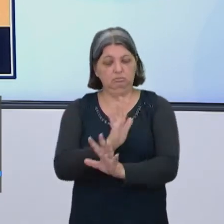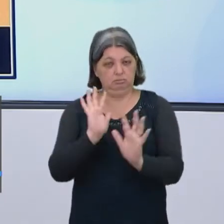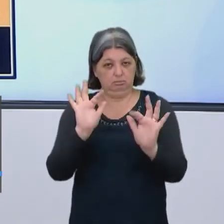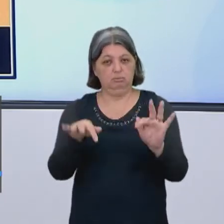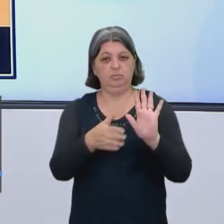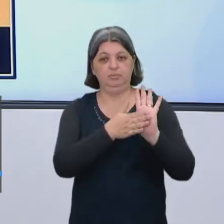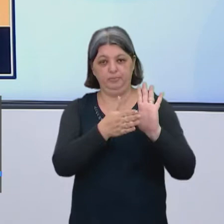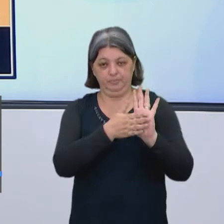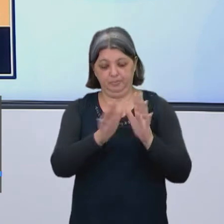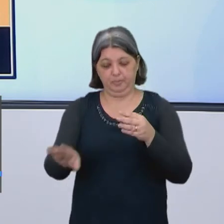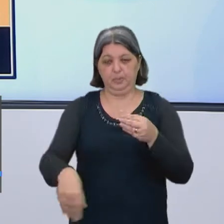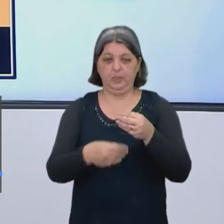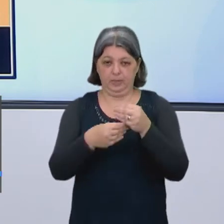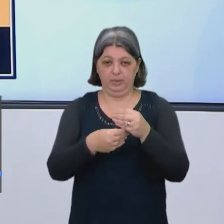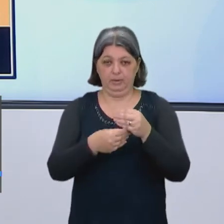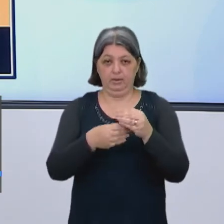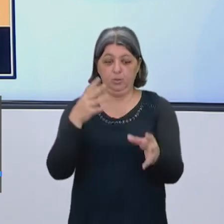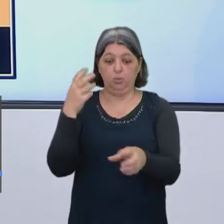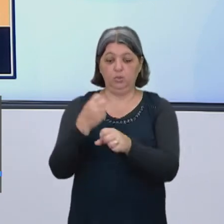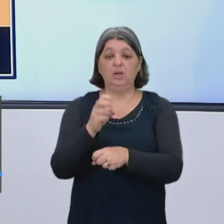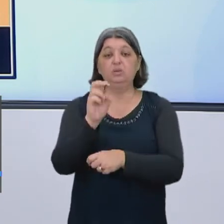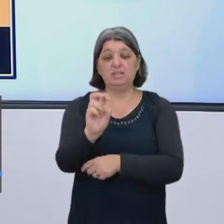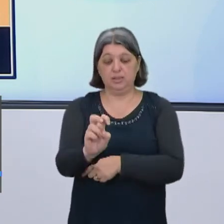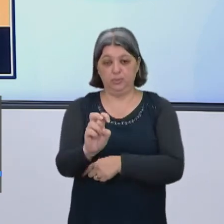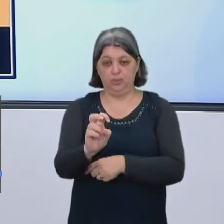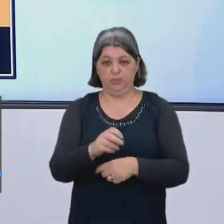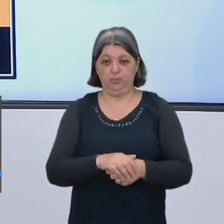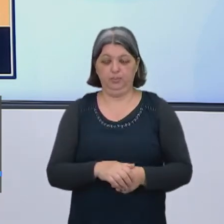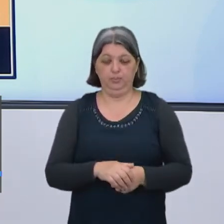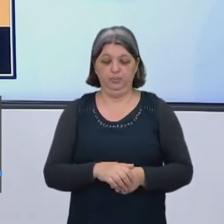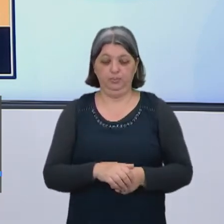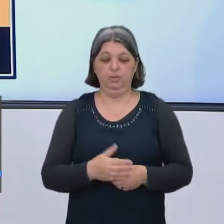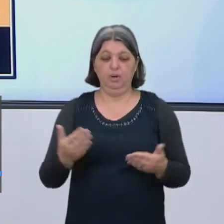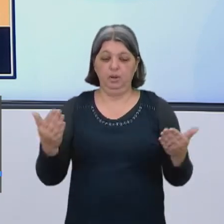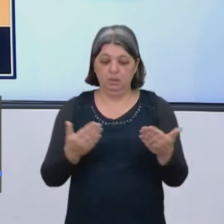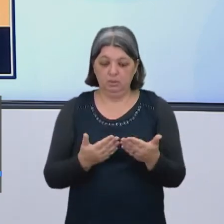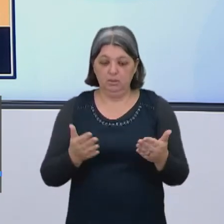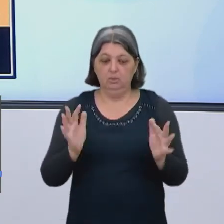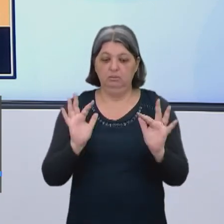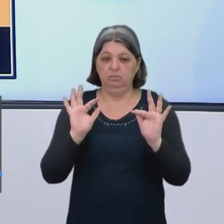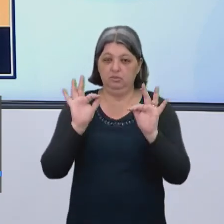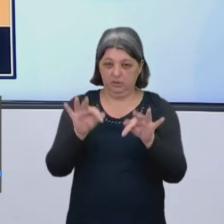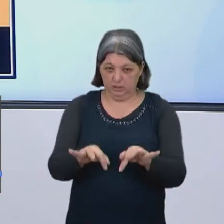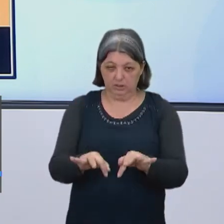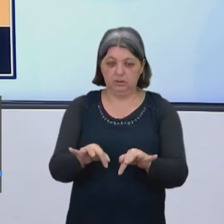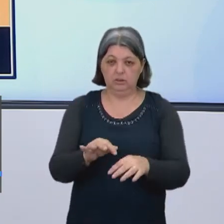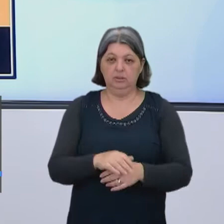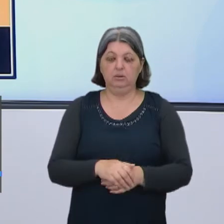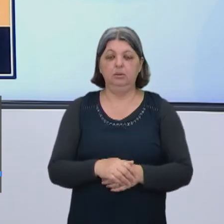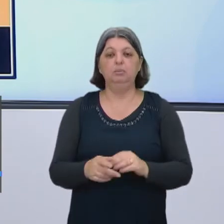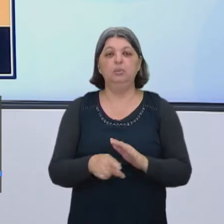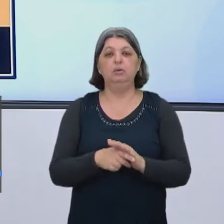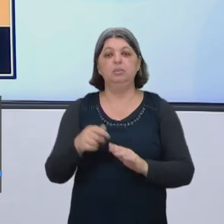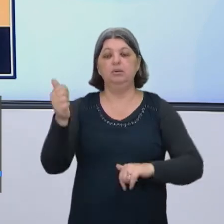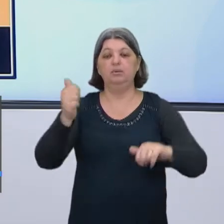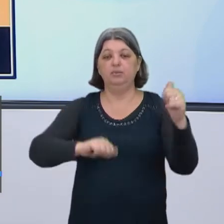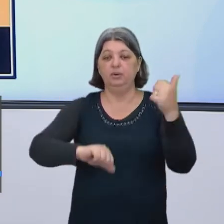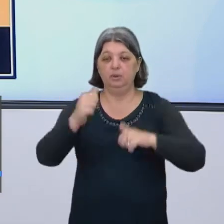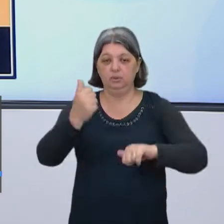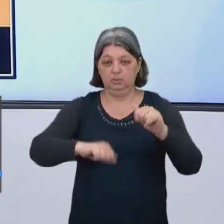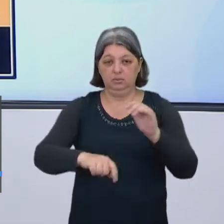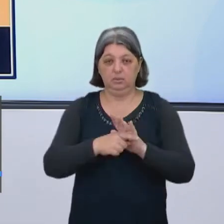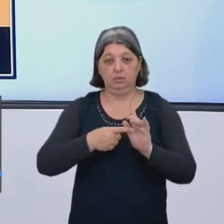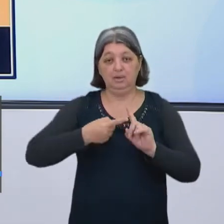atividades integradas, foram 5, isso? Então a gente vai encerrar esse ciclo. Trabalharemos ali também a semana